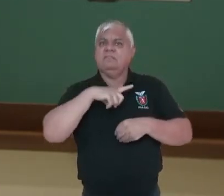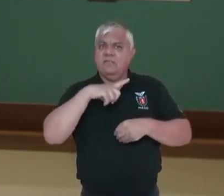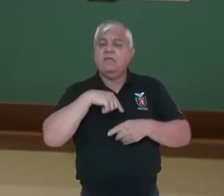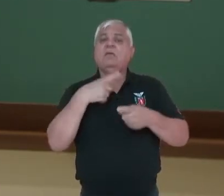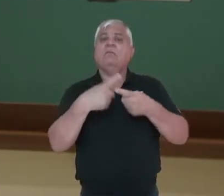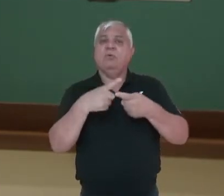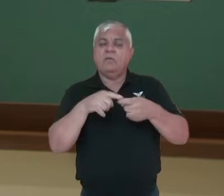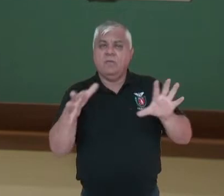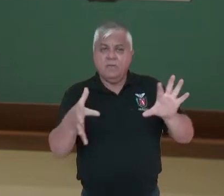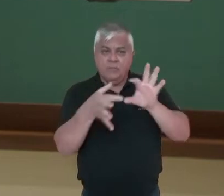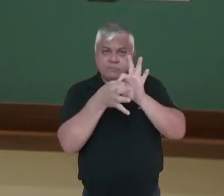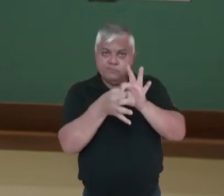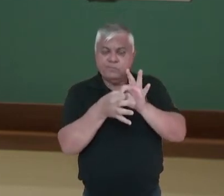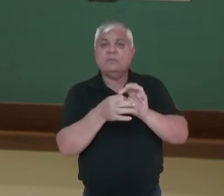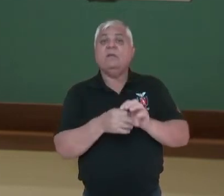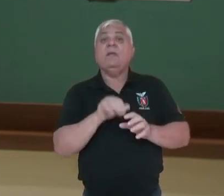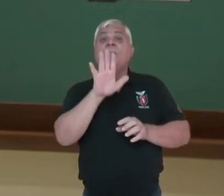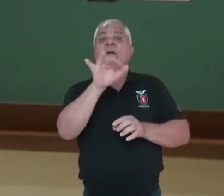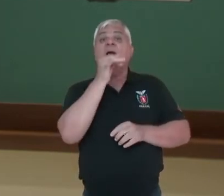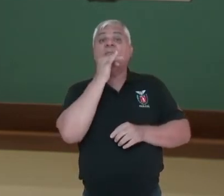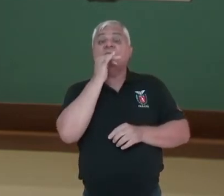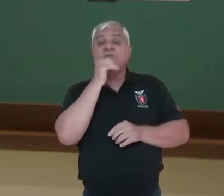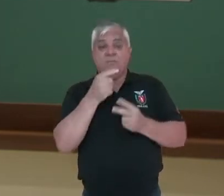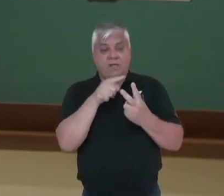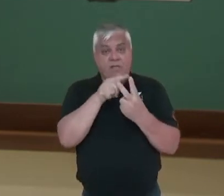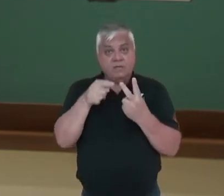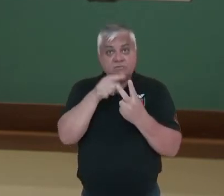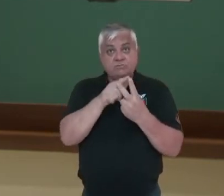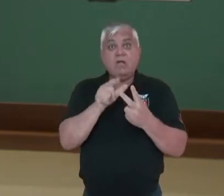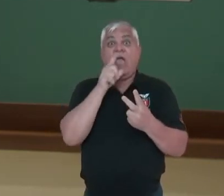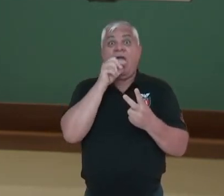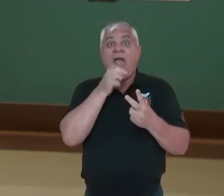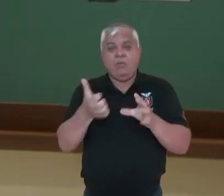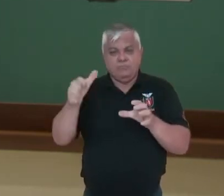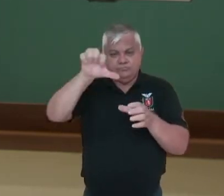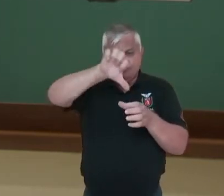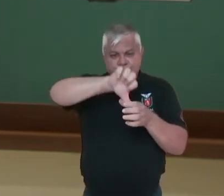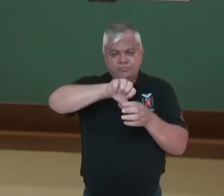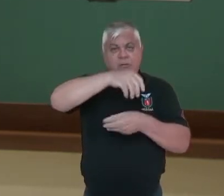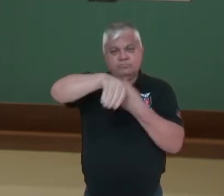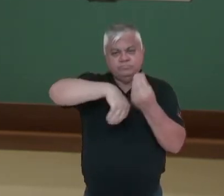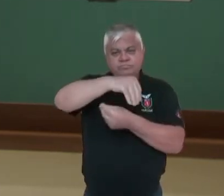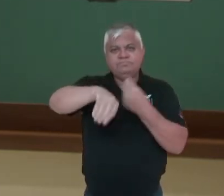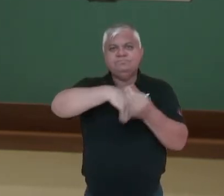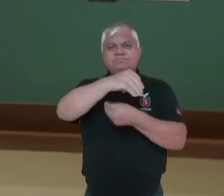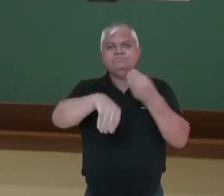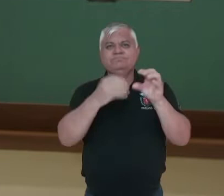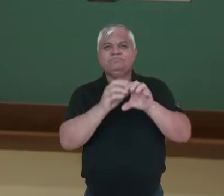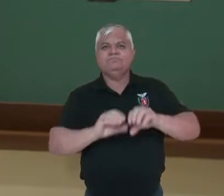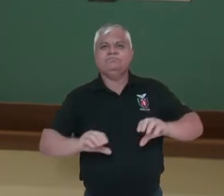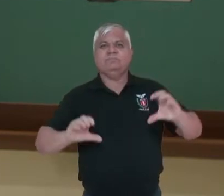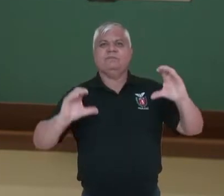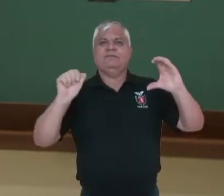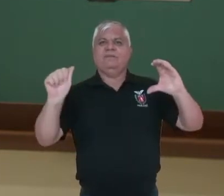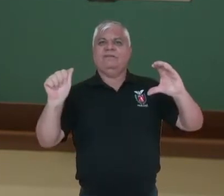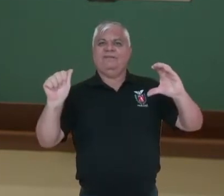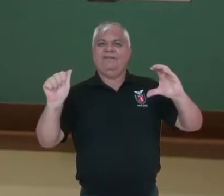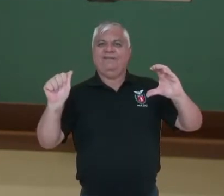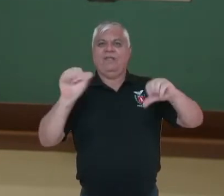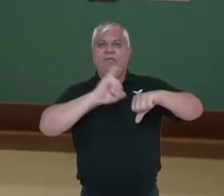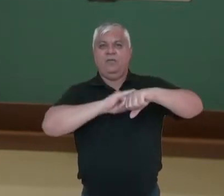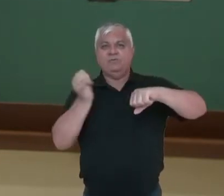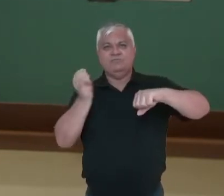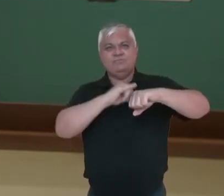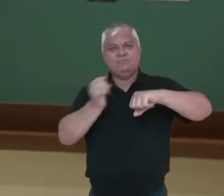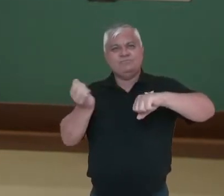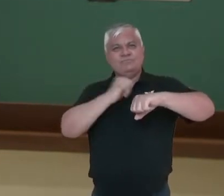através de ligação covalente, quando elas estão adicionadas na água. Então é a água que causa essa separação aí dos íons, esse